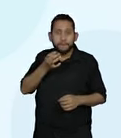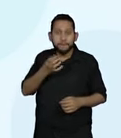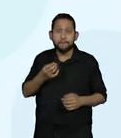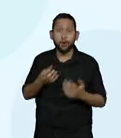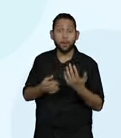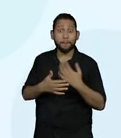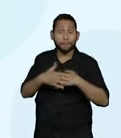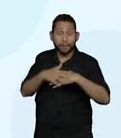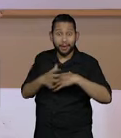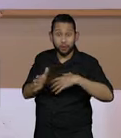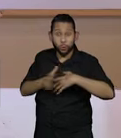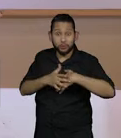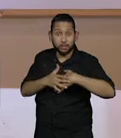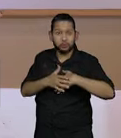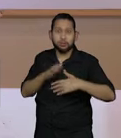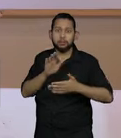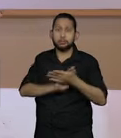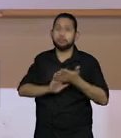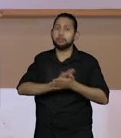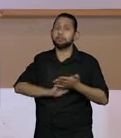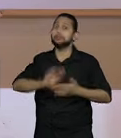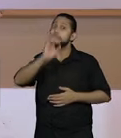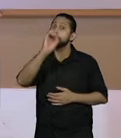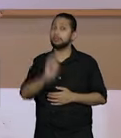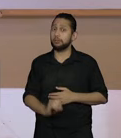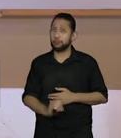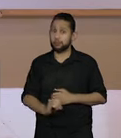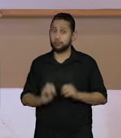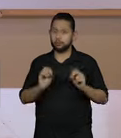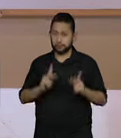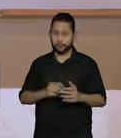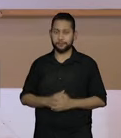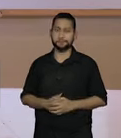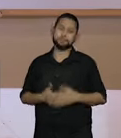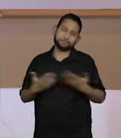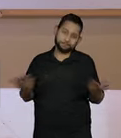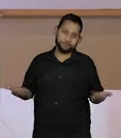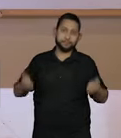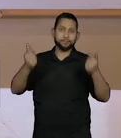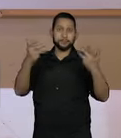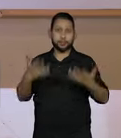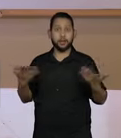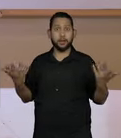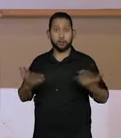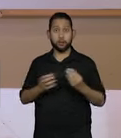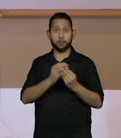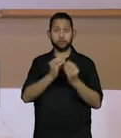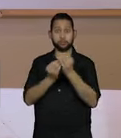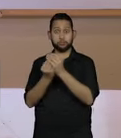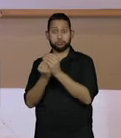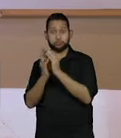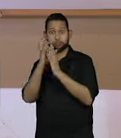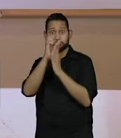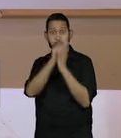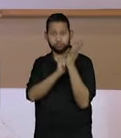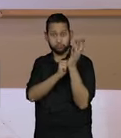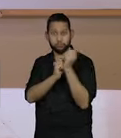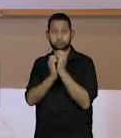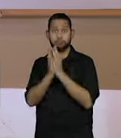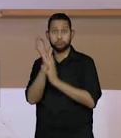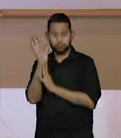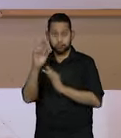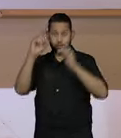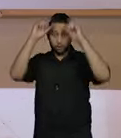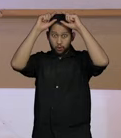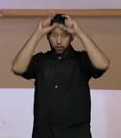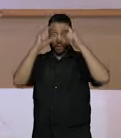contato com a pele. Como eu disse para vocês, em relação à segurança no laboratório, então agora a gente já está de jaleco,